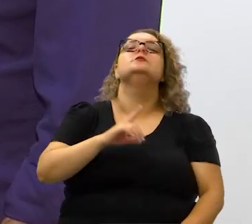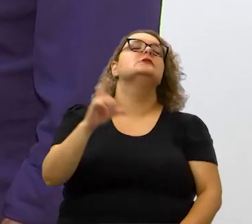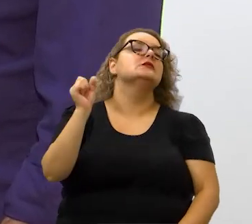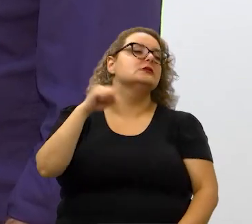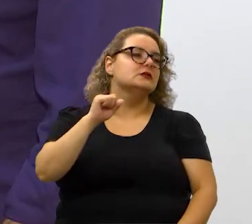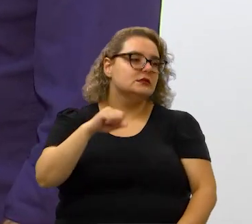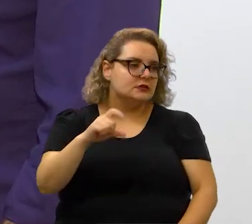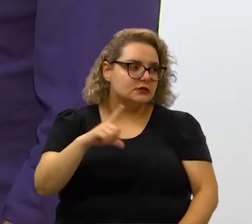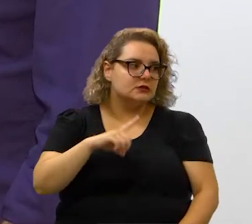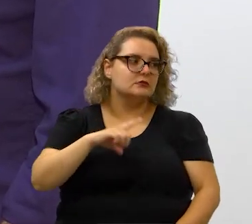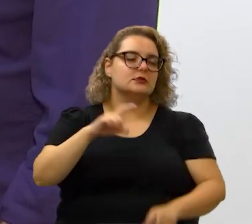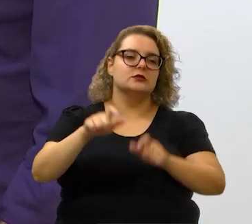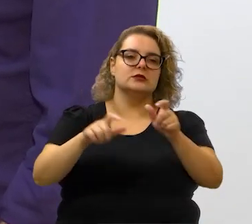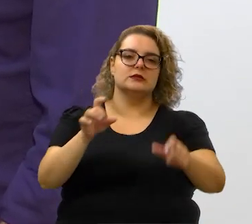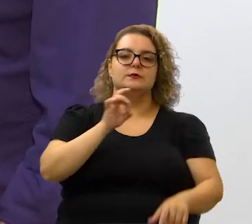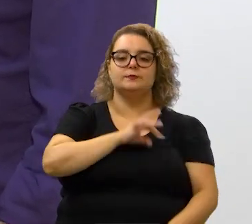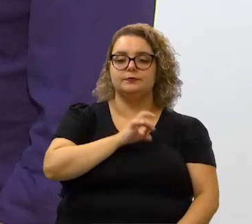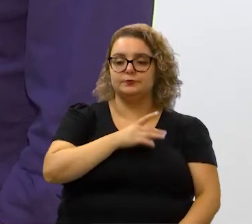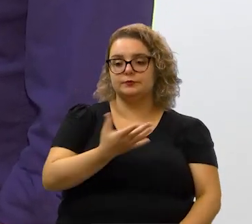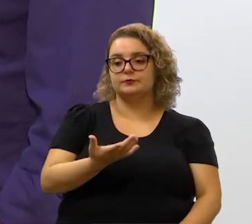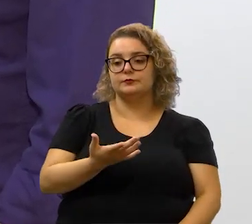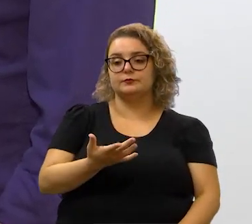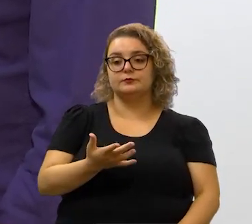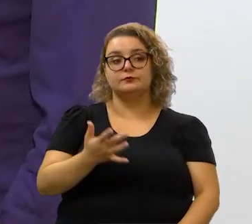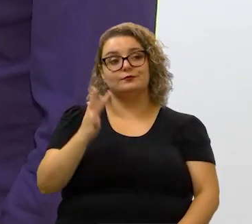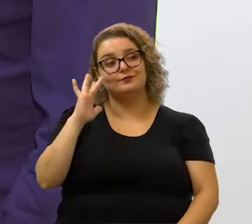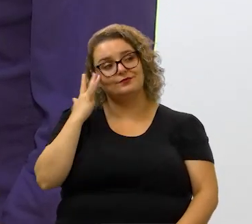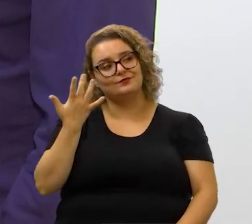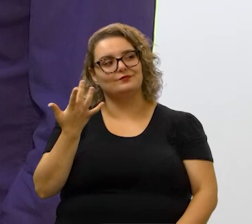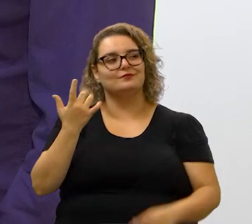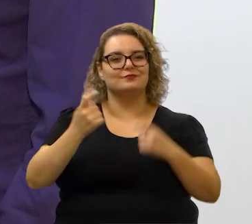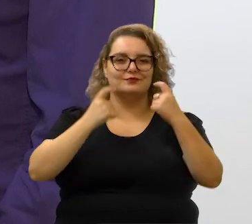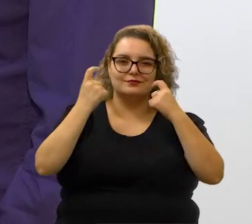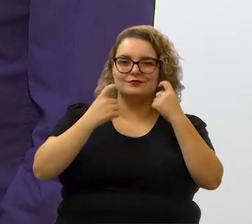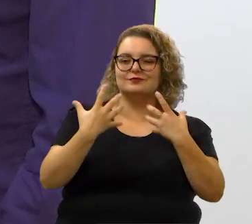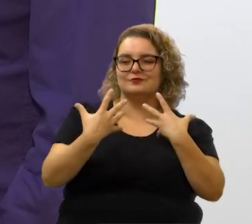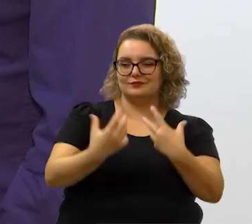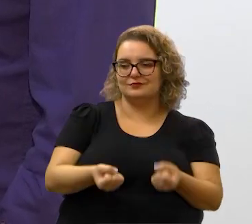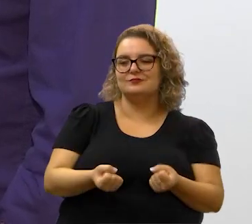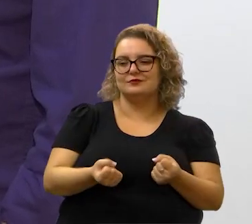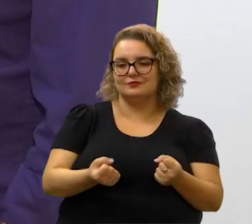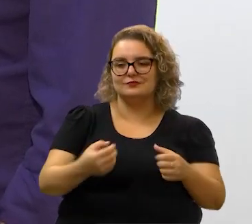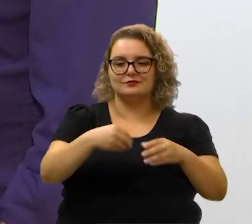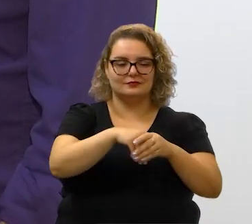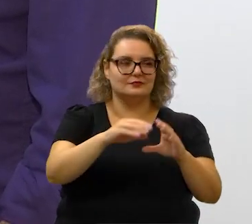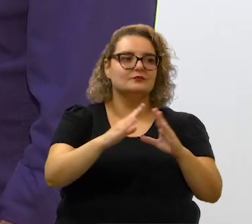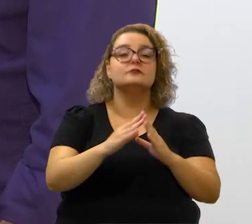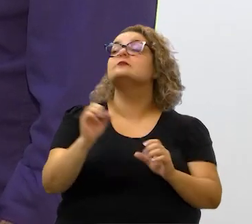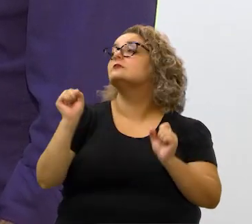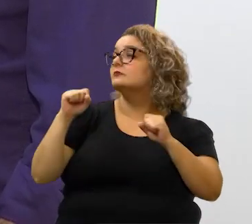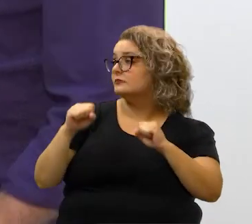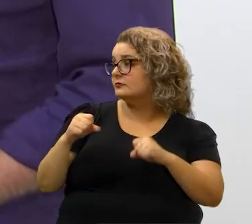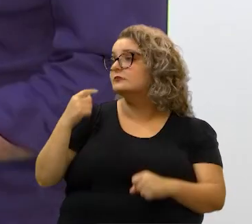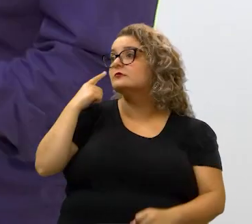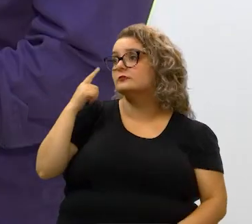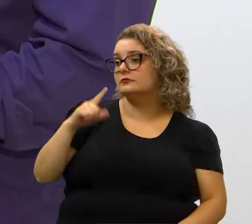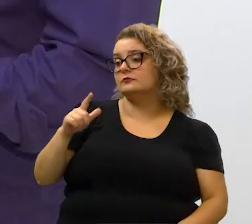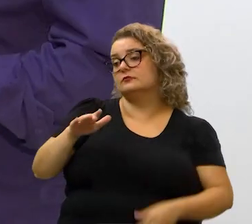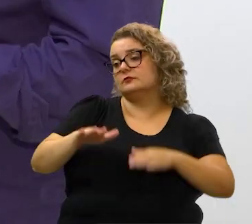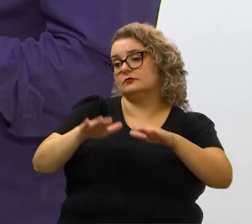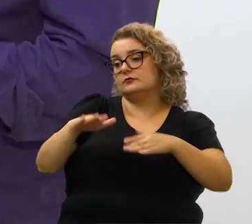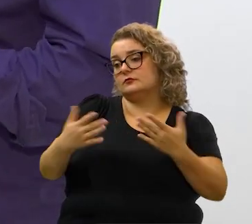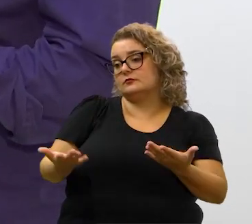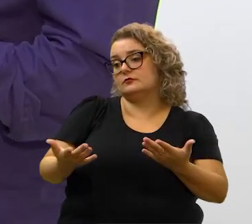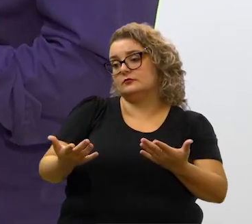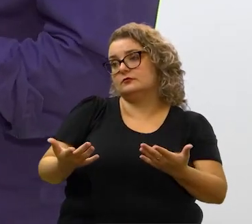né? Muito, muito medo e às vezes acha receoso receber a gente, claro, dentro do domicílio. Porque às vezes,